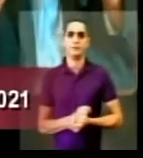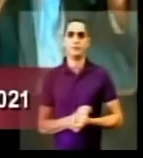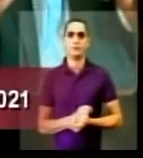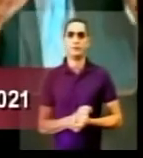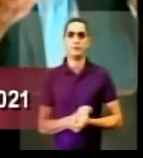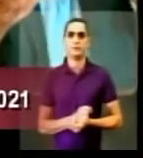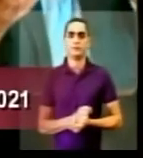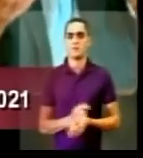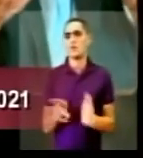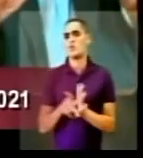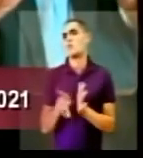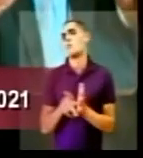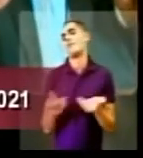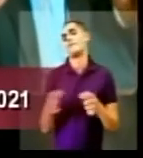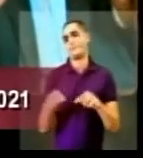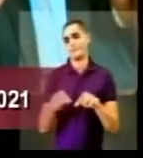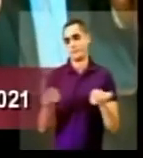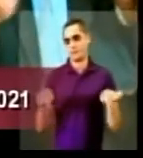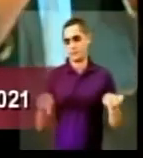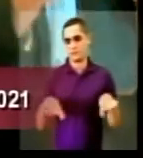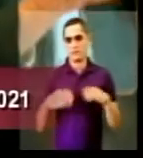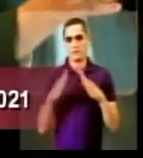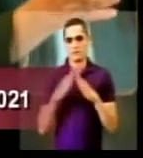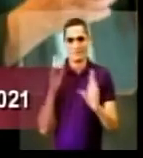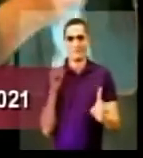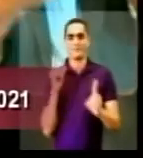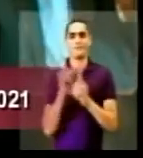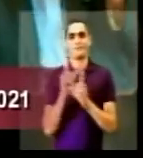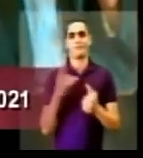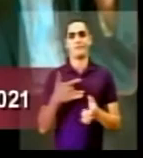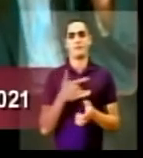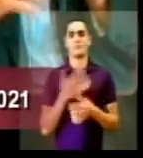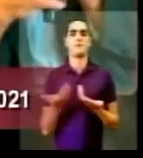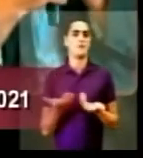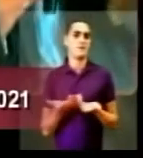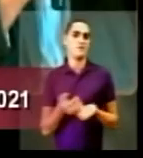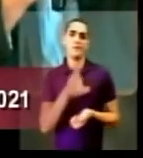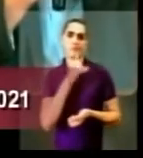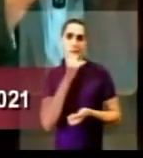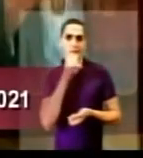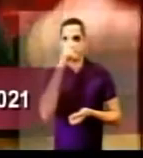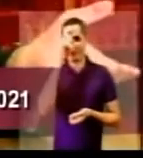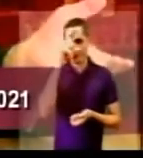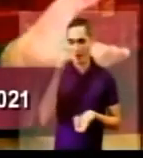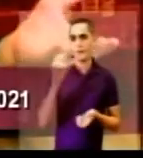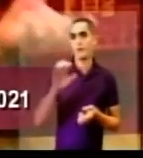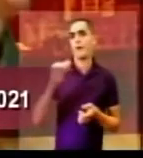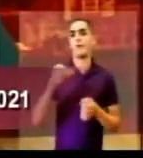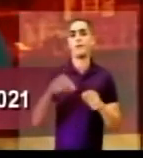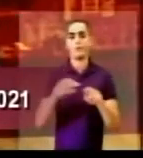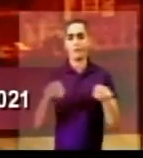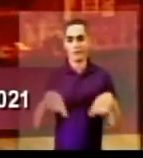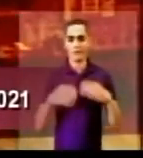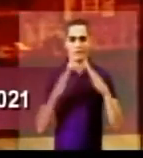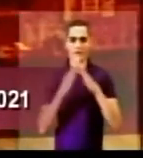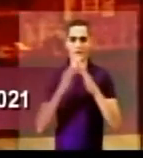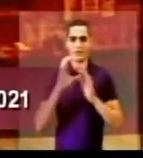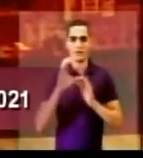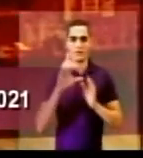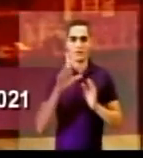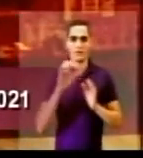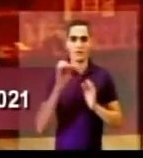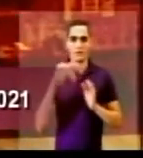seu próprio consultório, seja ela um hospital, seja ela uma clínica, mas tem que